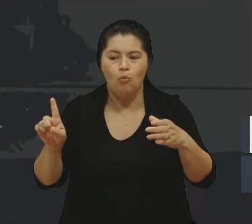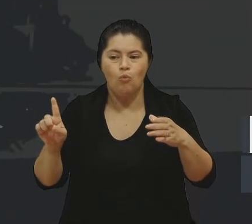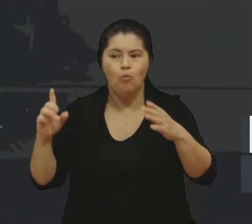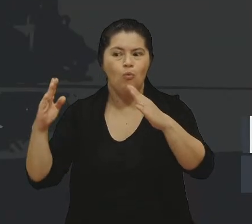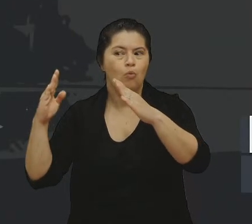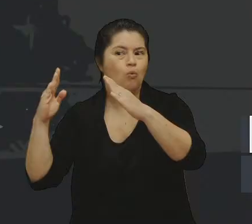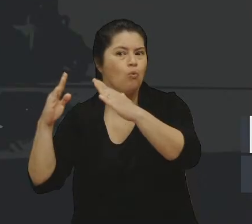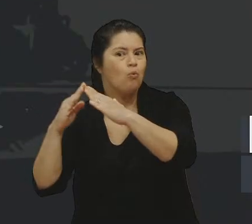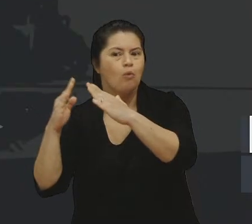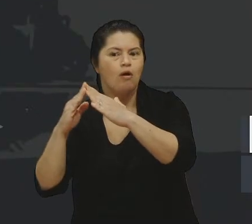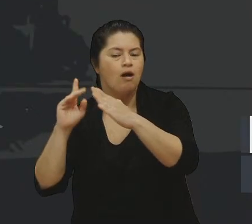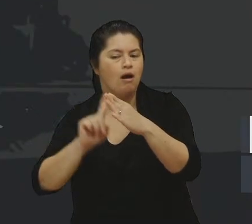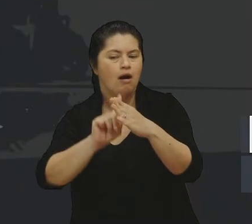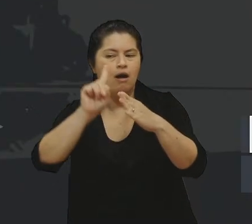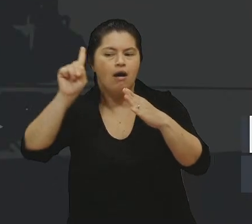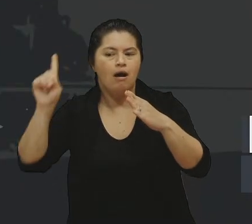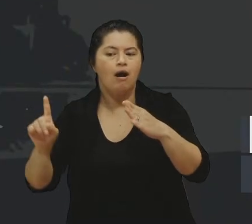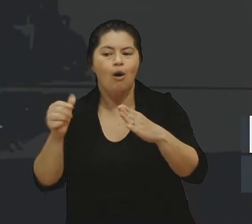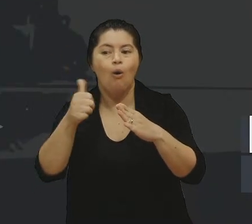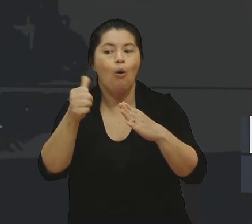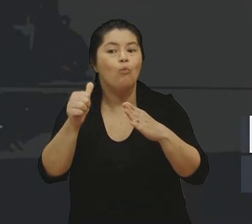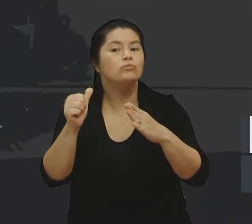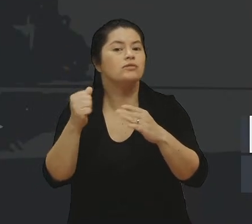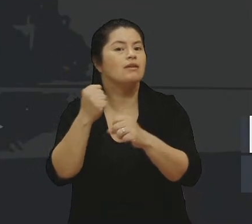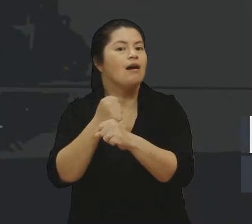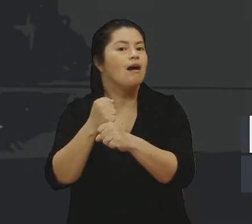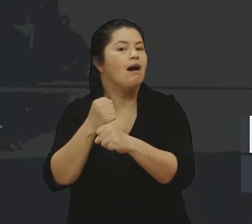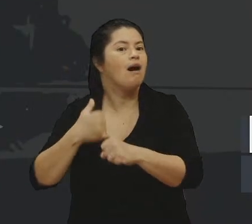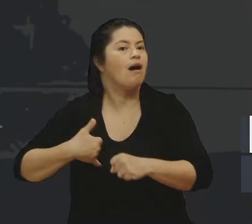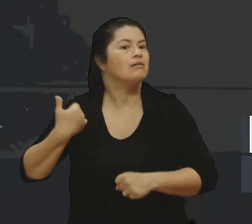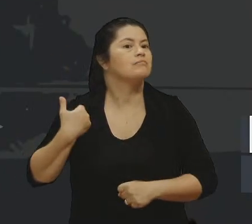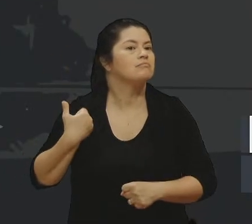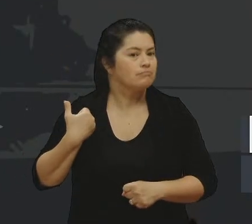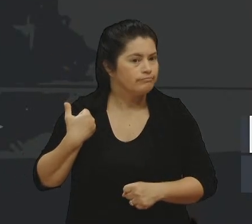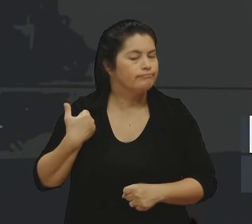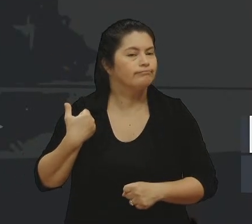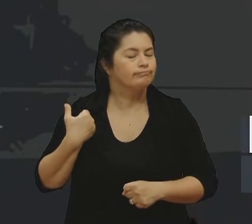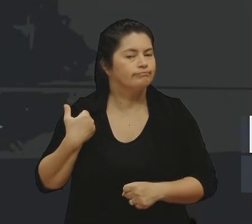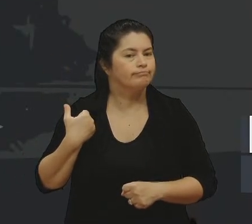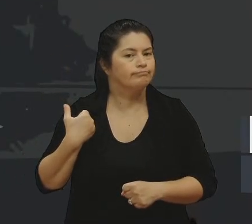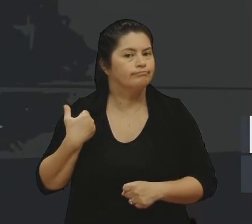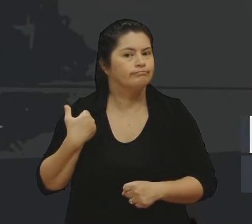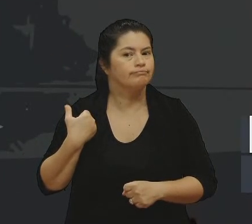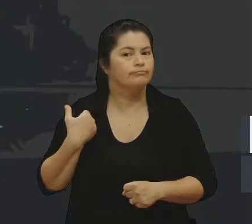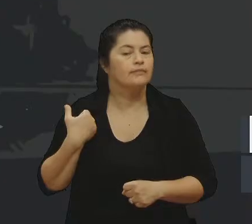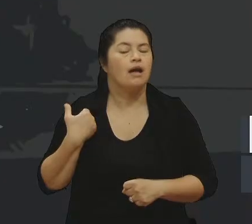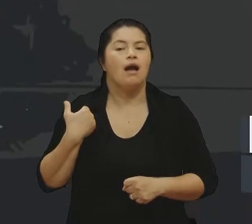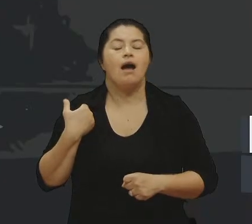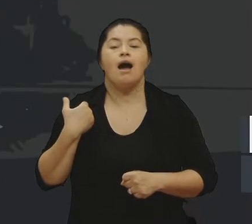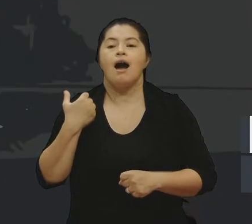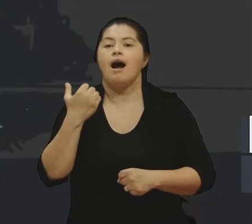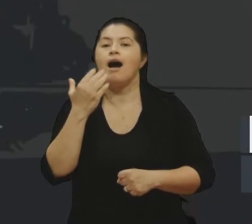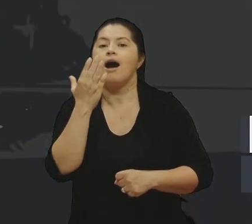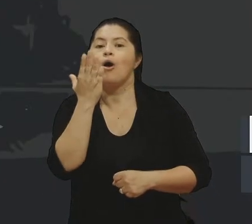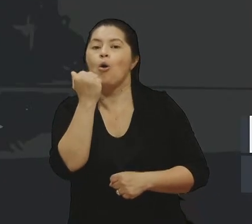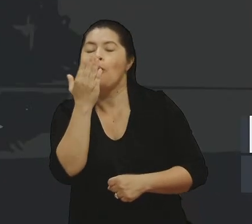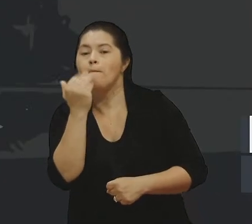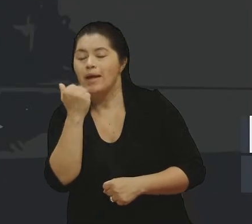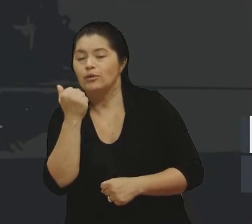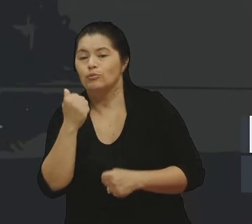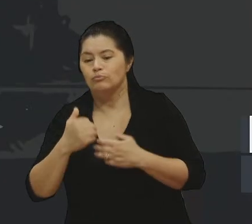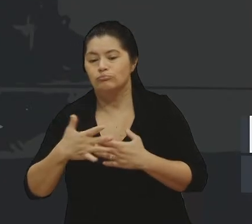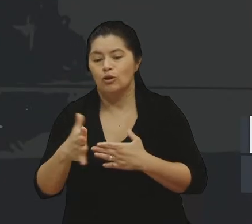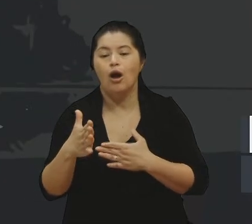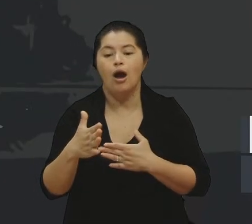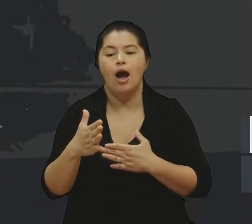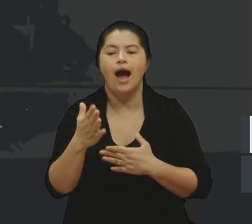voltei para casa, ele não queria mais que eu voltasse e eu fui morar com uma família muito pobre. A gente passou muito tempo comendo arroz com ketchup na época que eu trabalhava de auxiliar da lancheria.